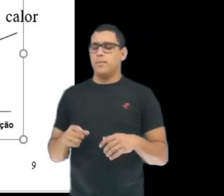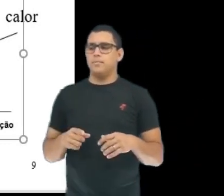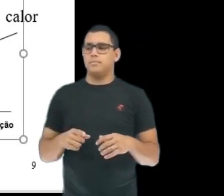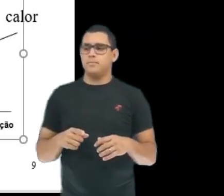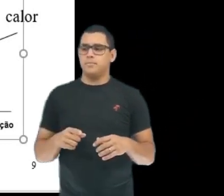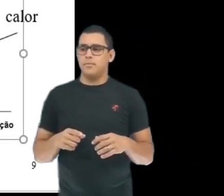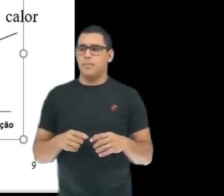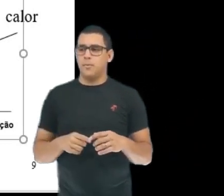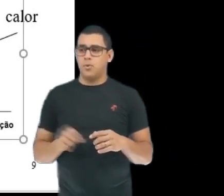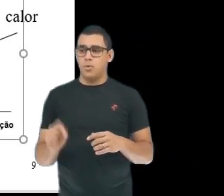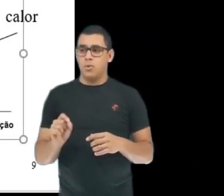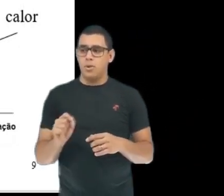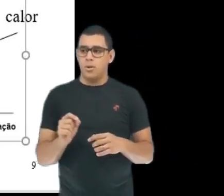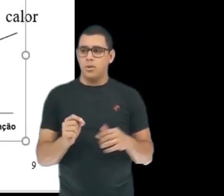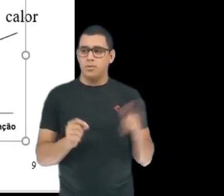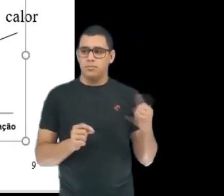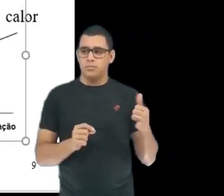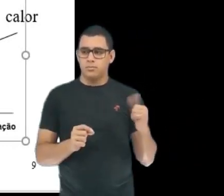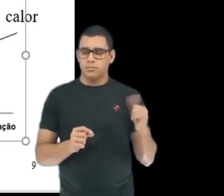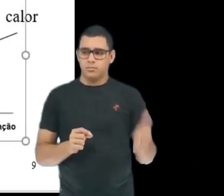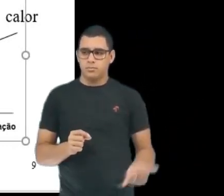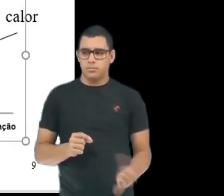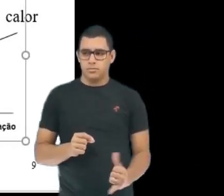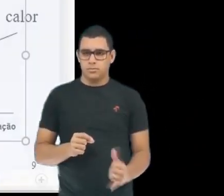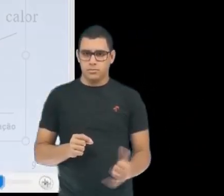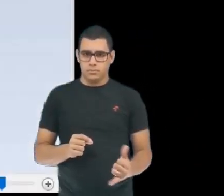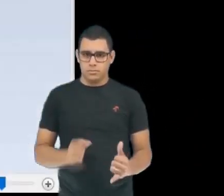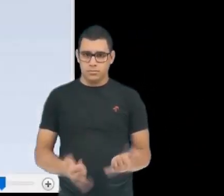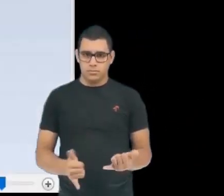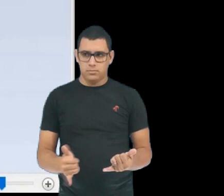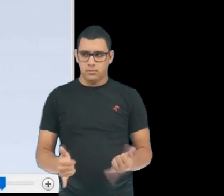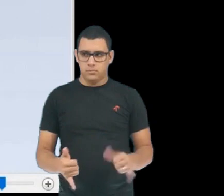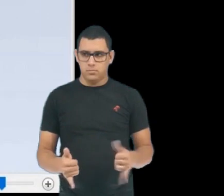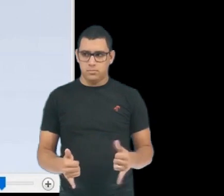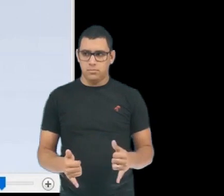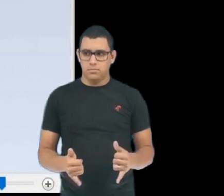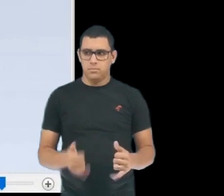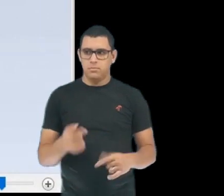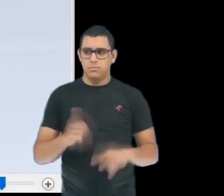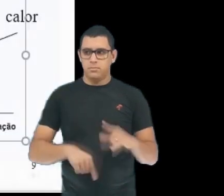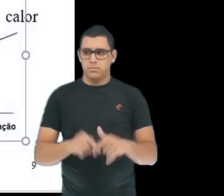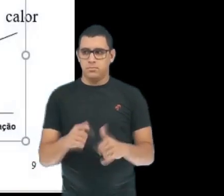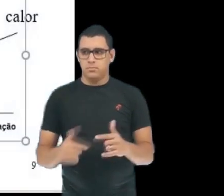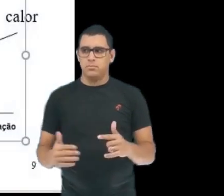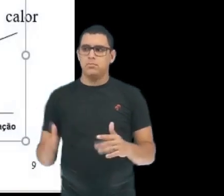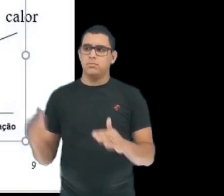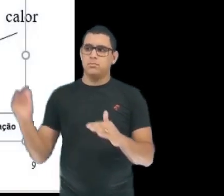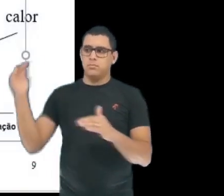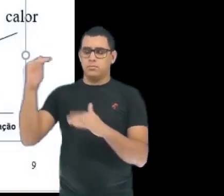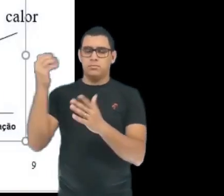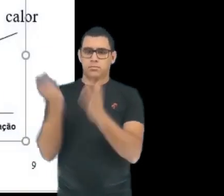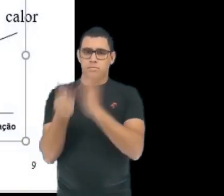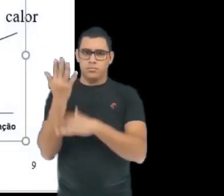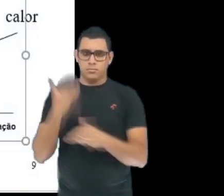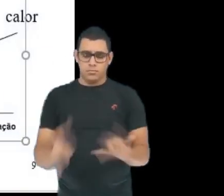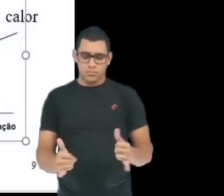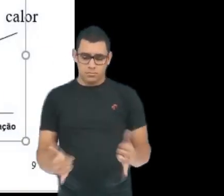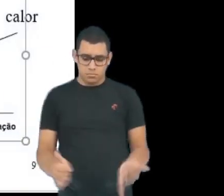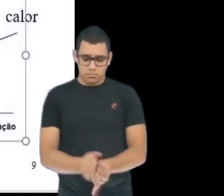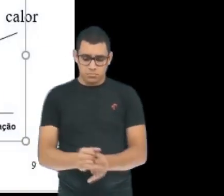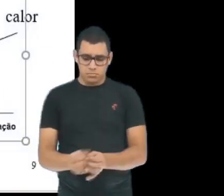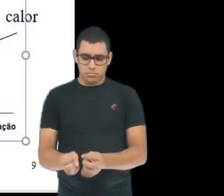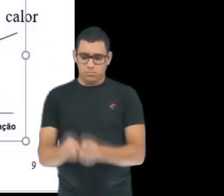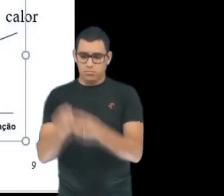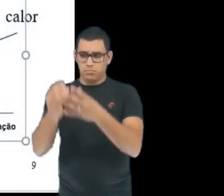o gráfico com o reagente embaixo e o produto em cima. De novo. E o produto